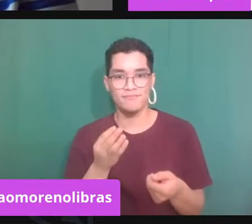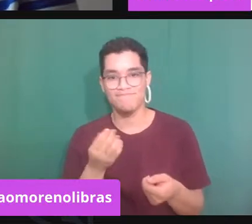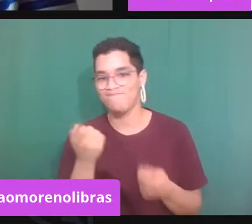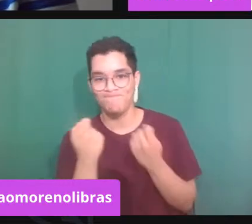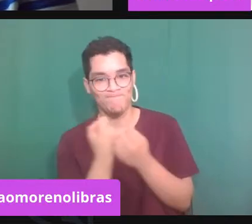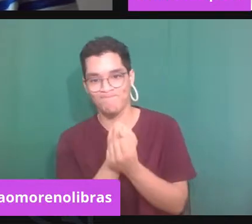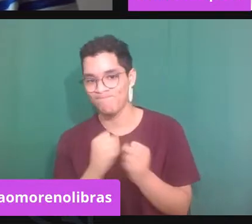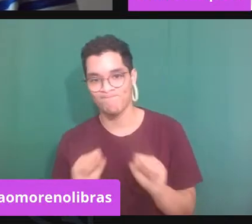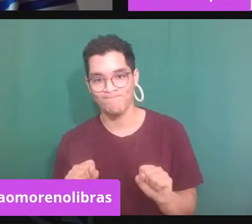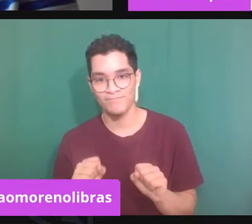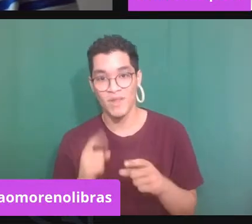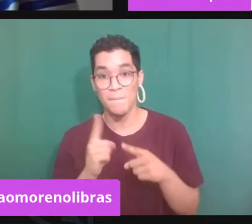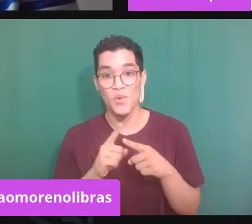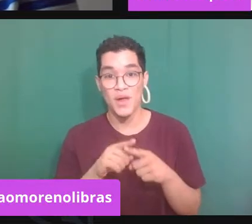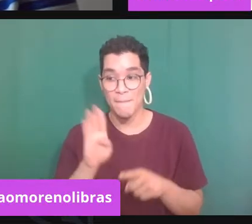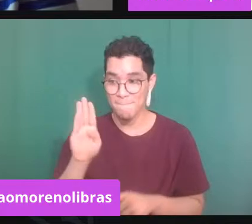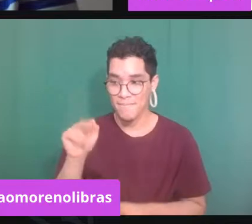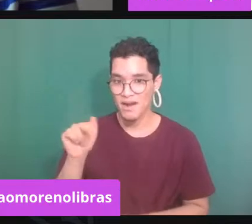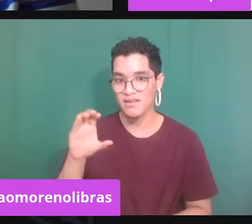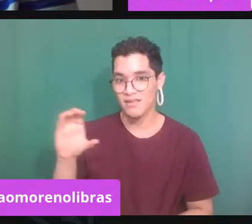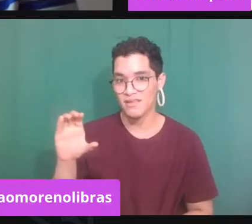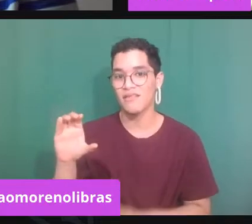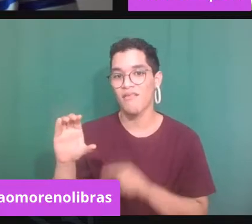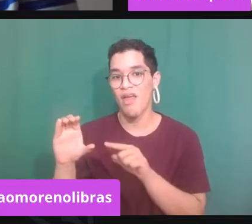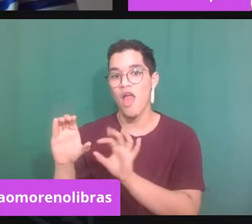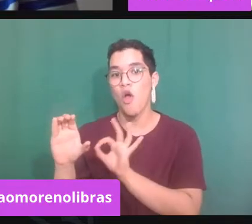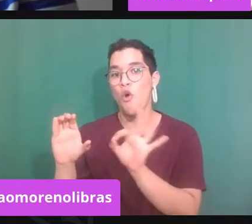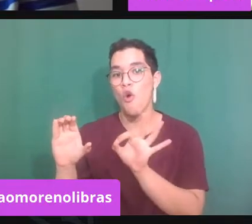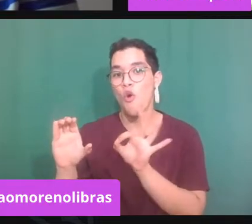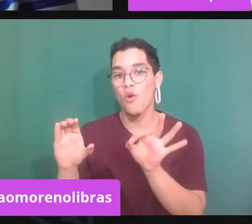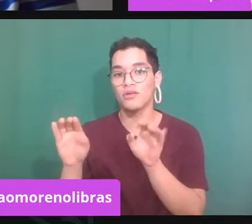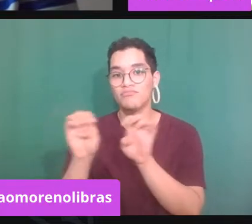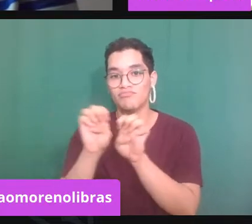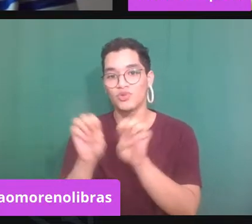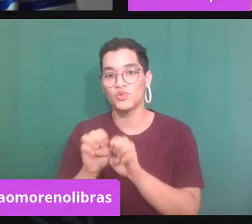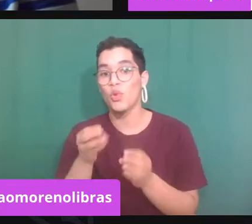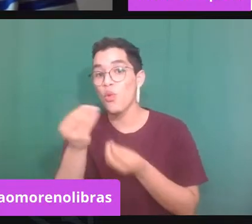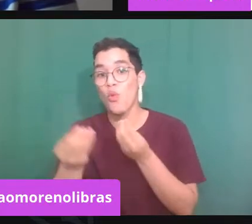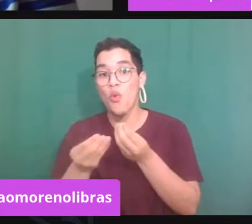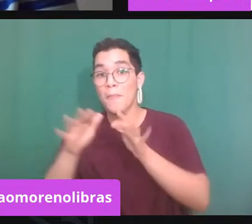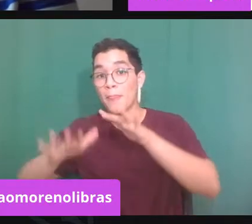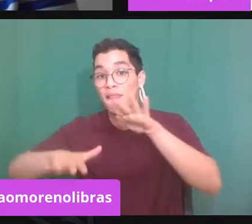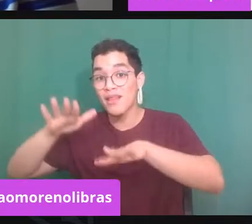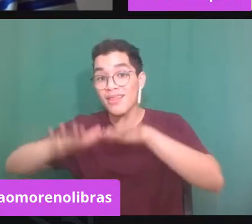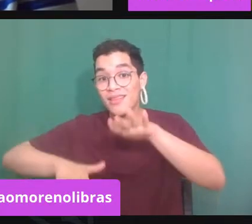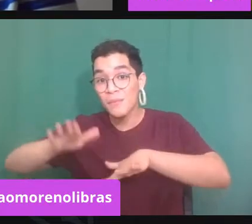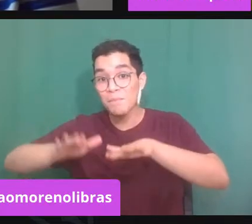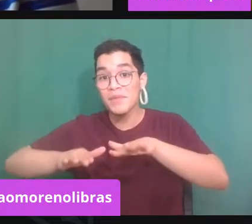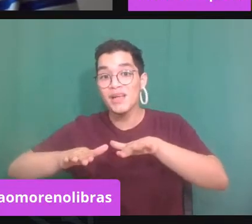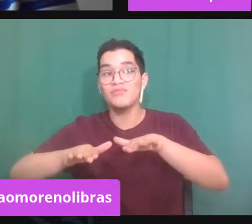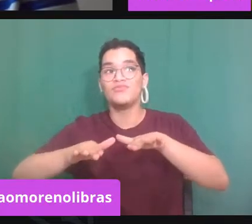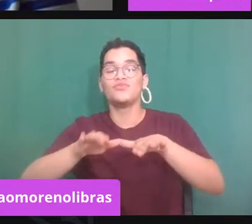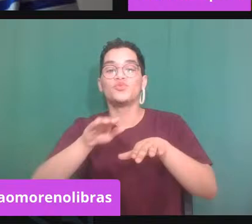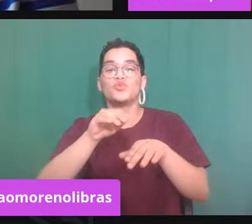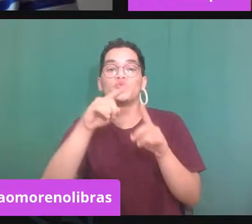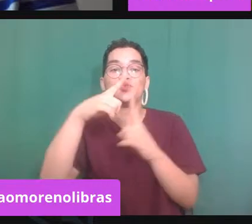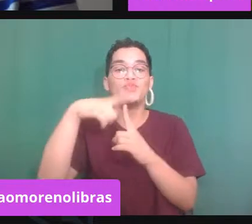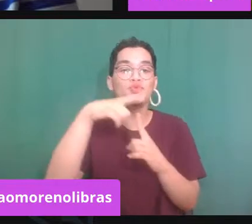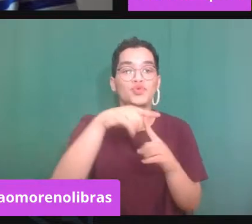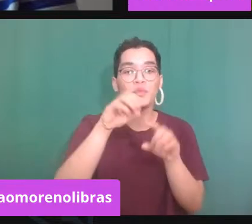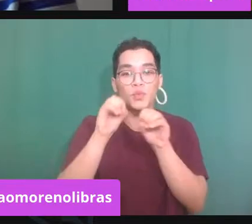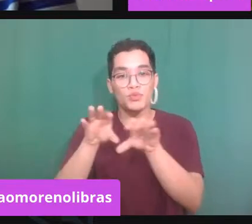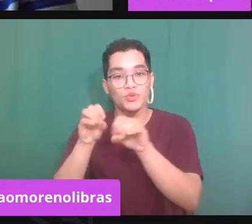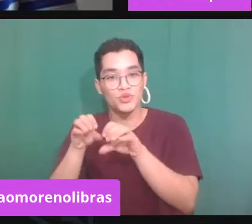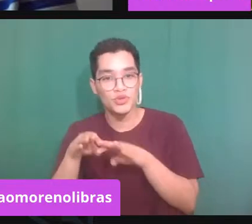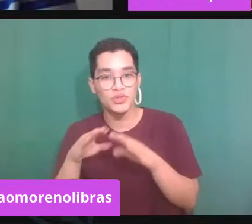para cada nível ali de ensino, né? E a gente vê como que nas diferentes fases, né,